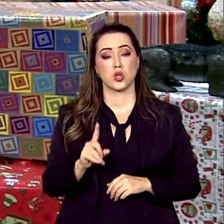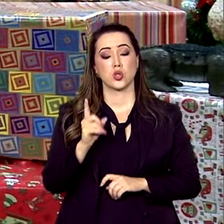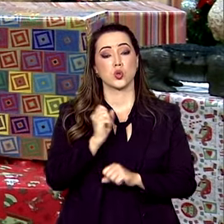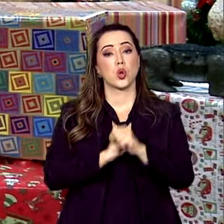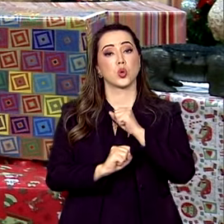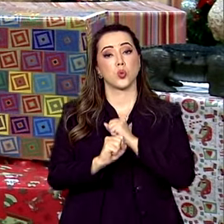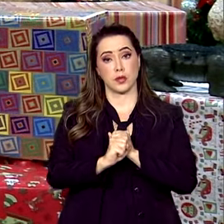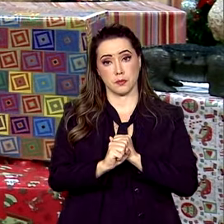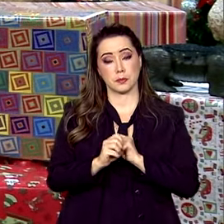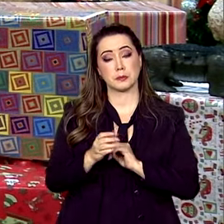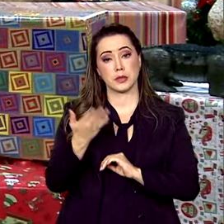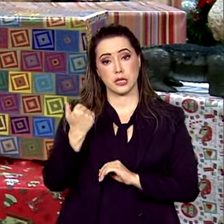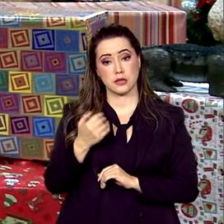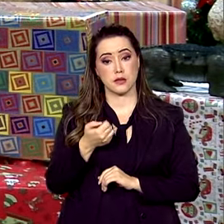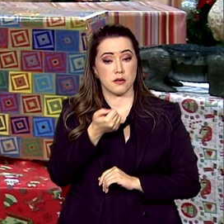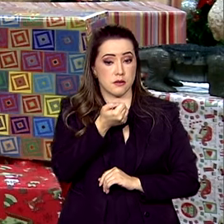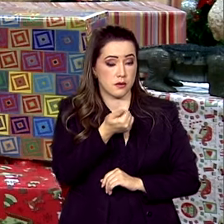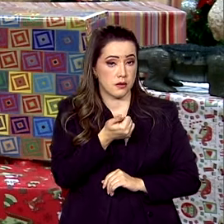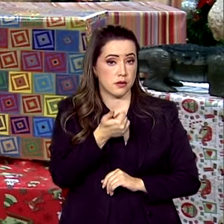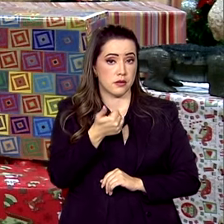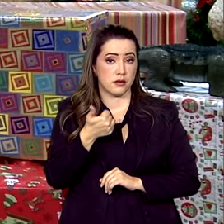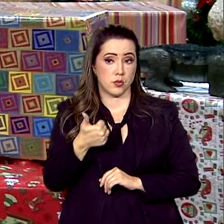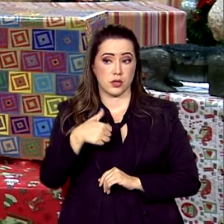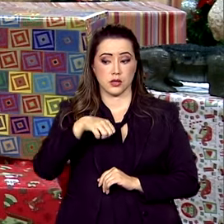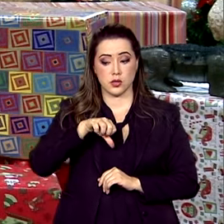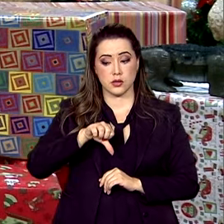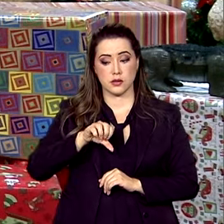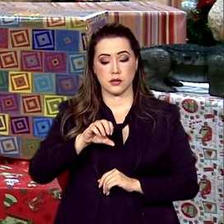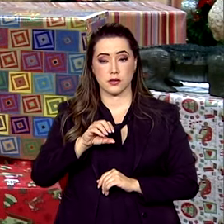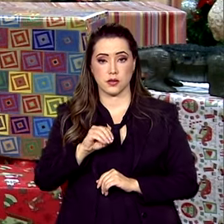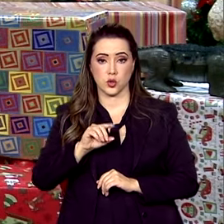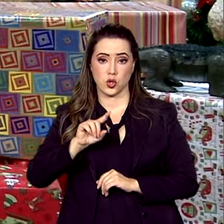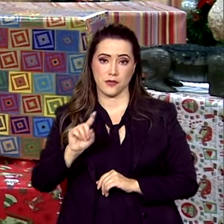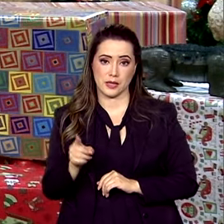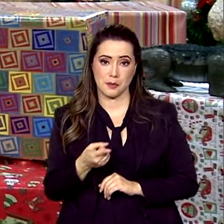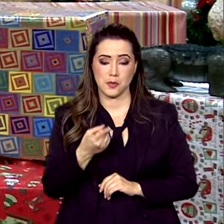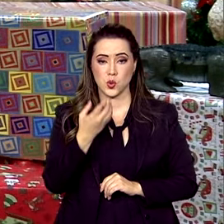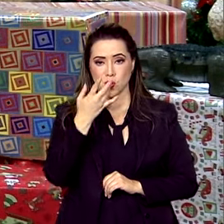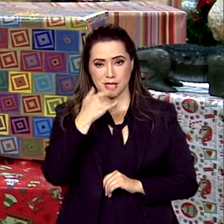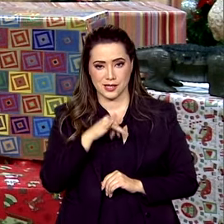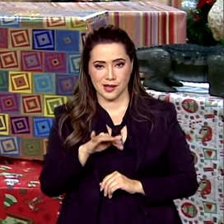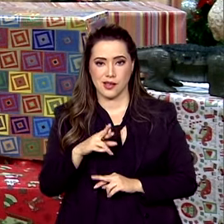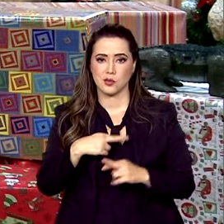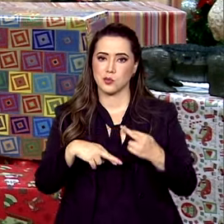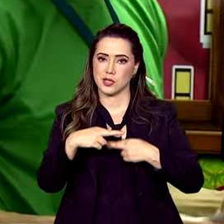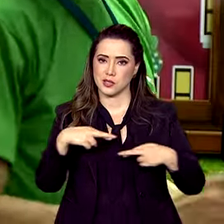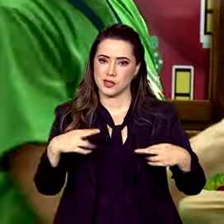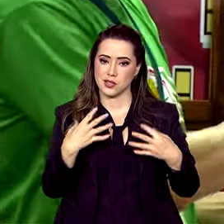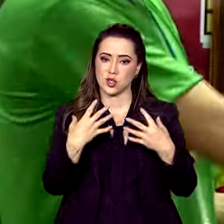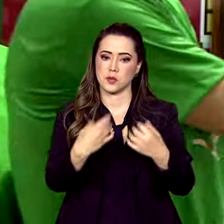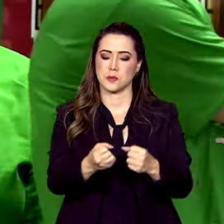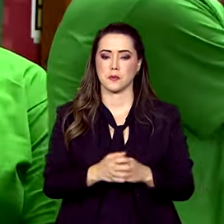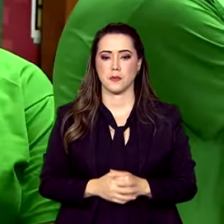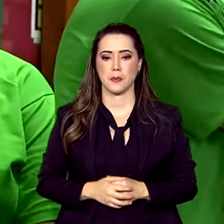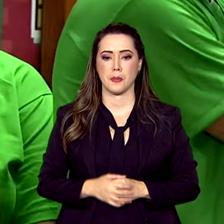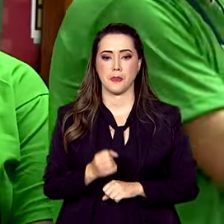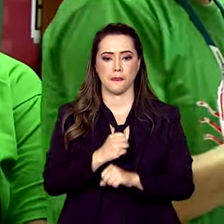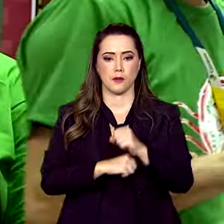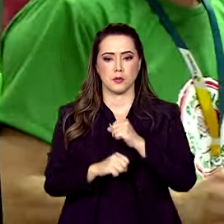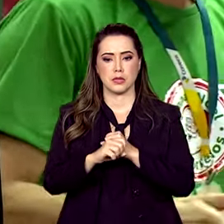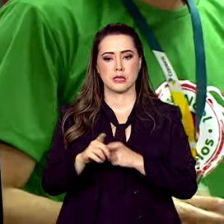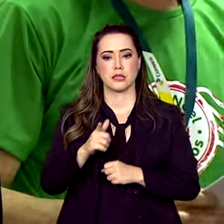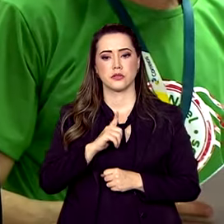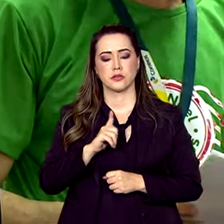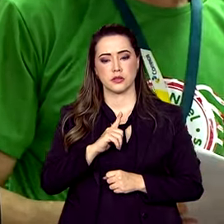ano passado, quase 190 mil crianças foram presenteadas. Ano passado, a gente